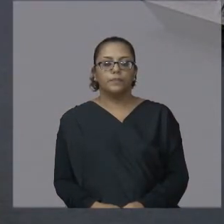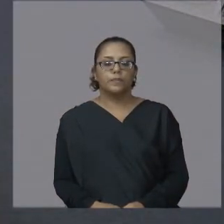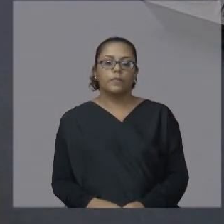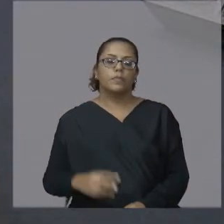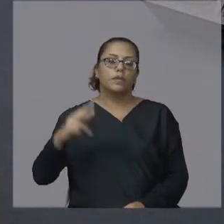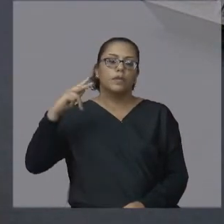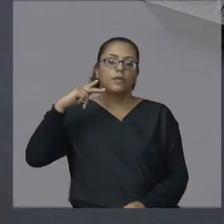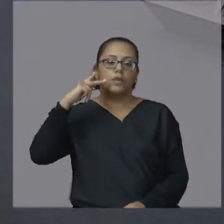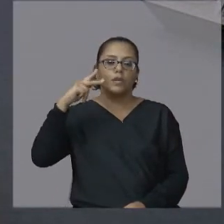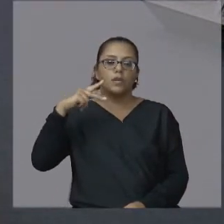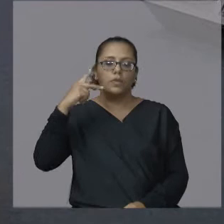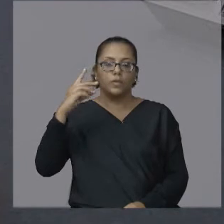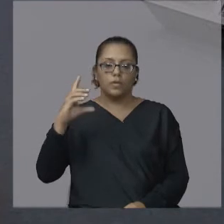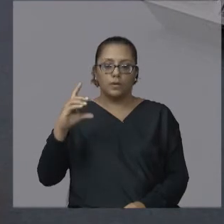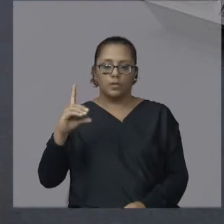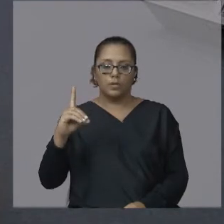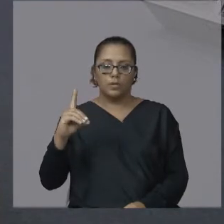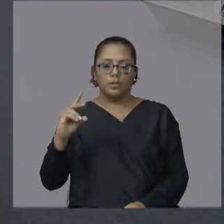Vereadora Dulce Rita.